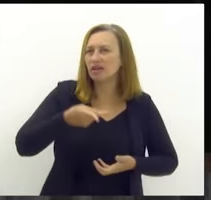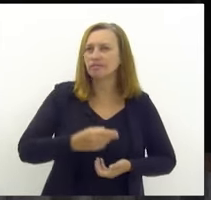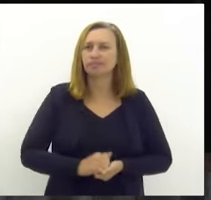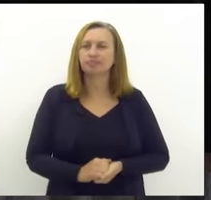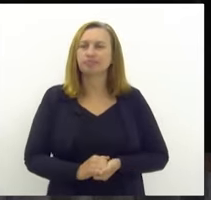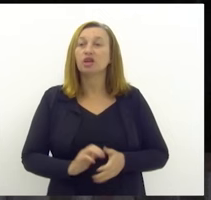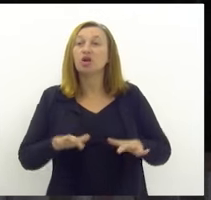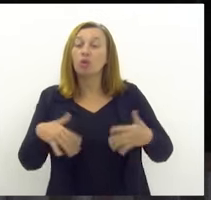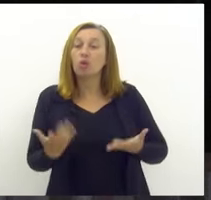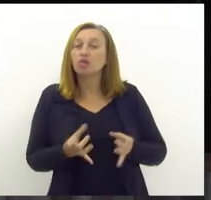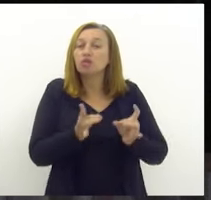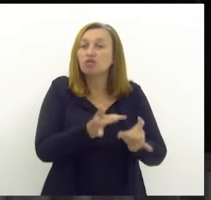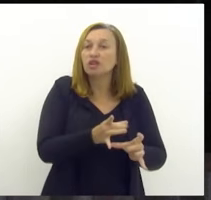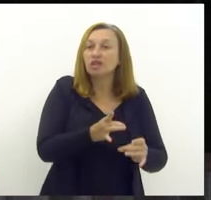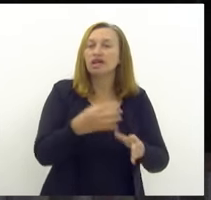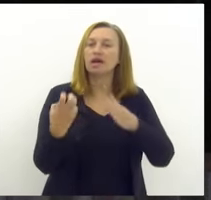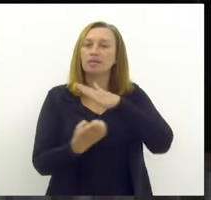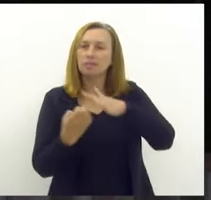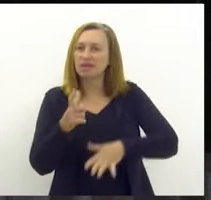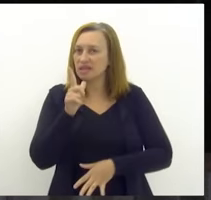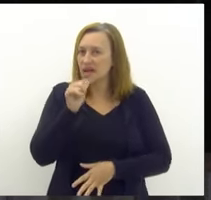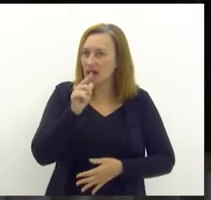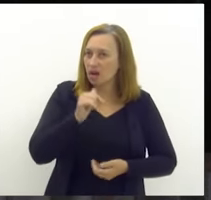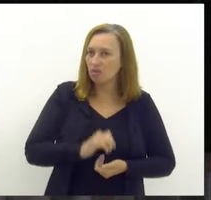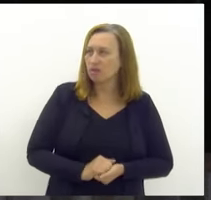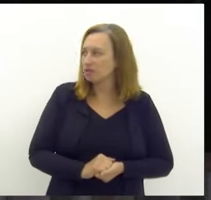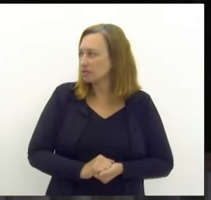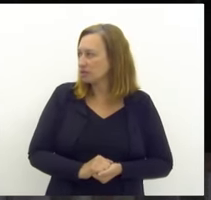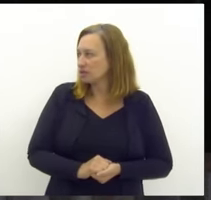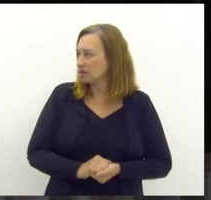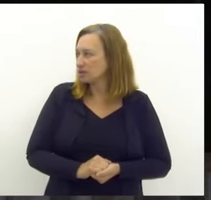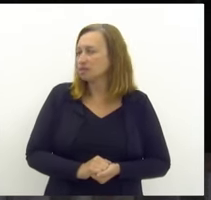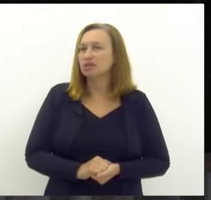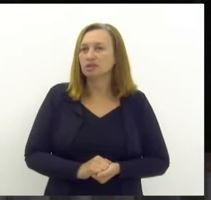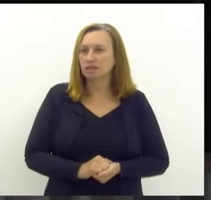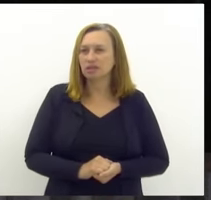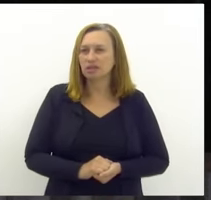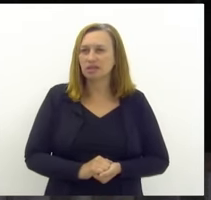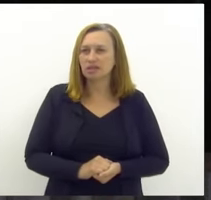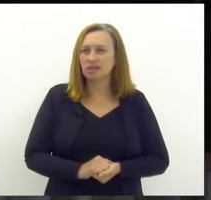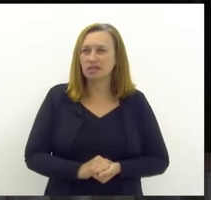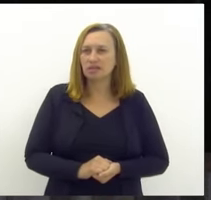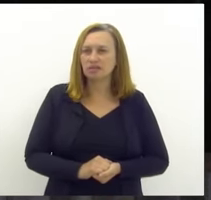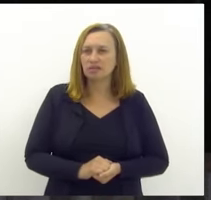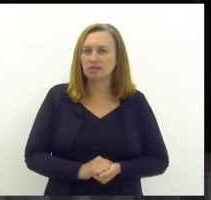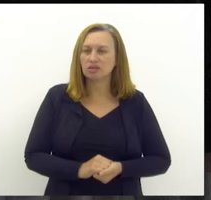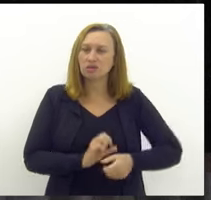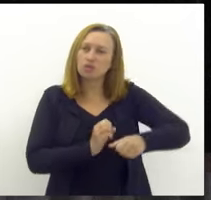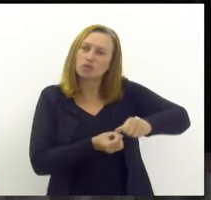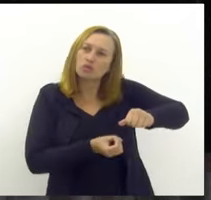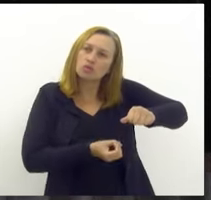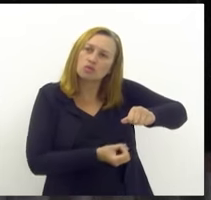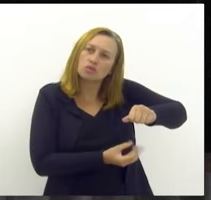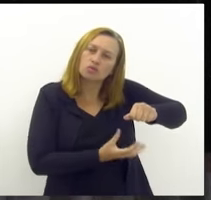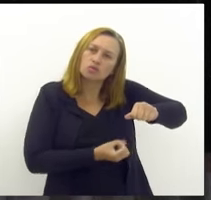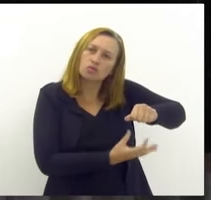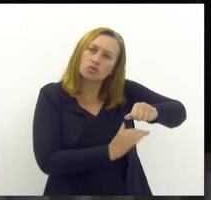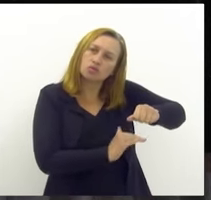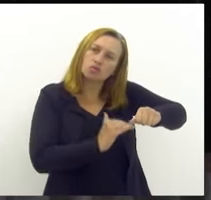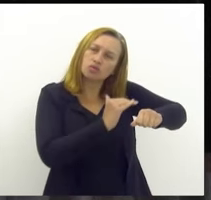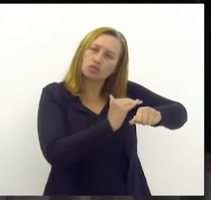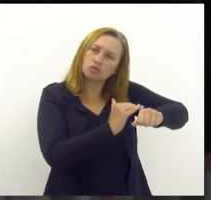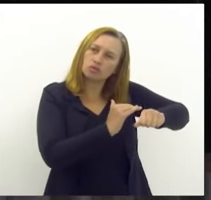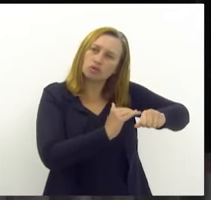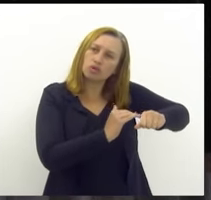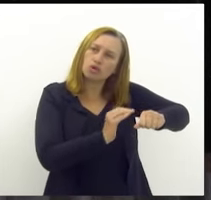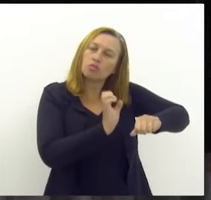quando fori vendido a Sedai aquele o dinheiro da vind da Sedai uma parte teria que ir pro fundo um fundo para quê um fundo pro